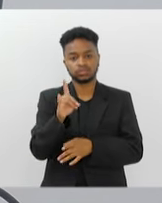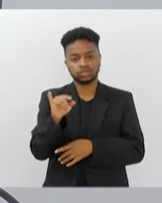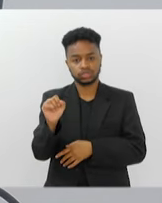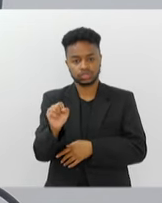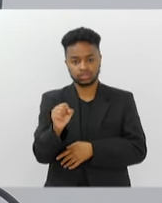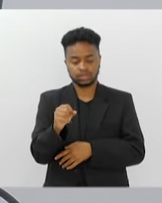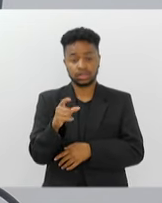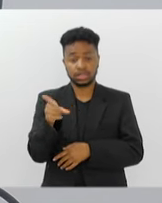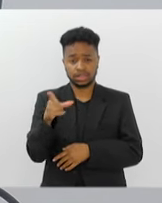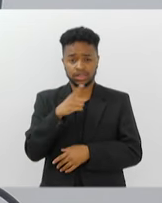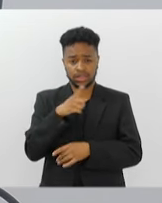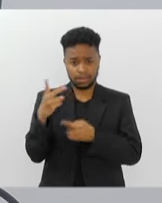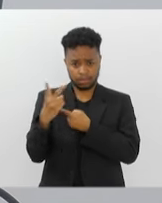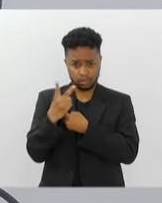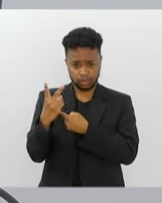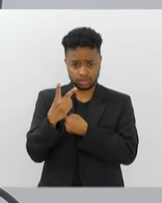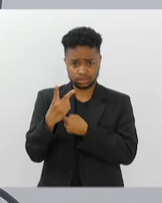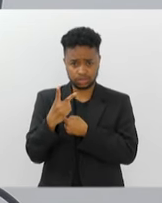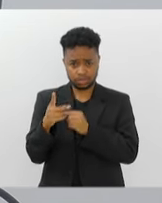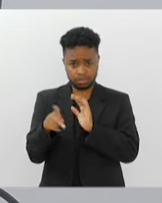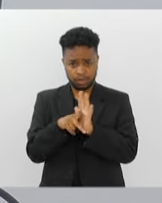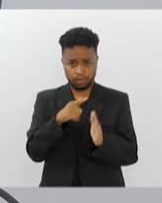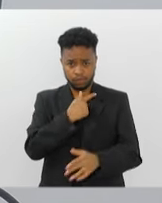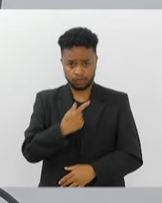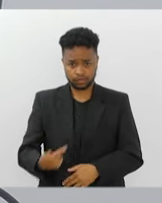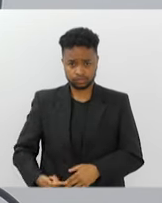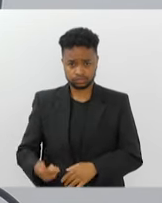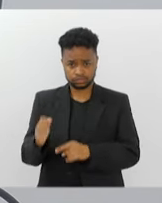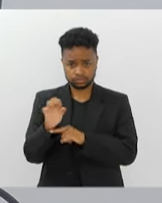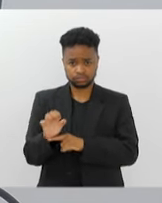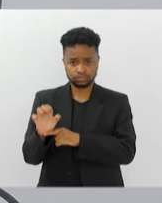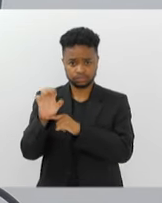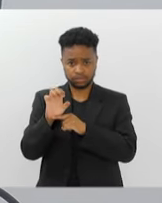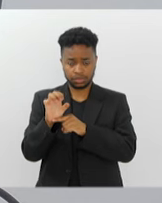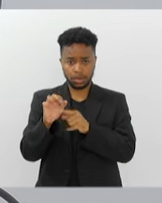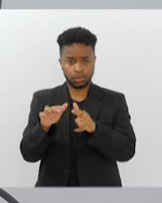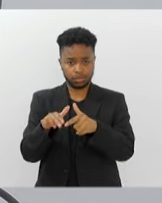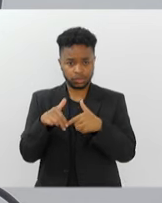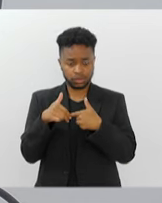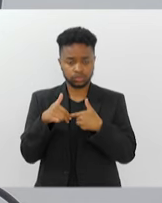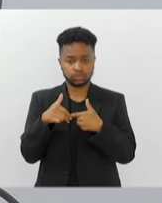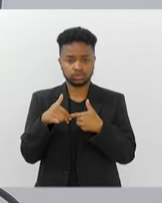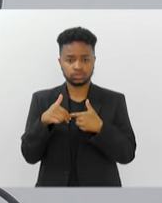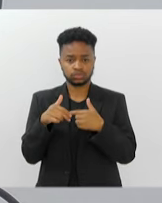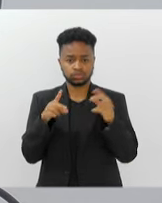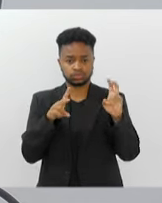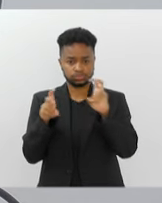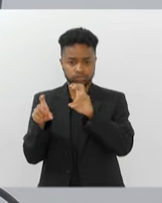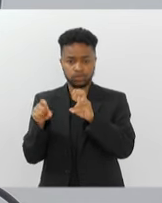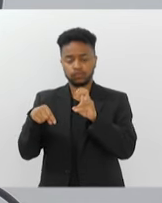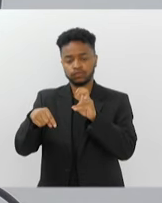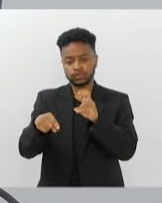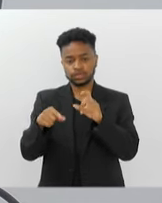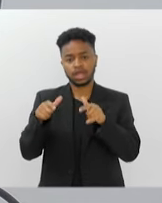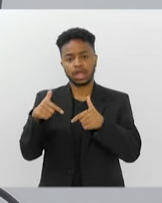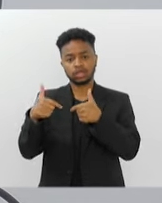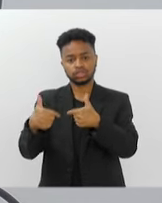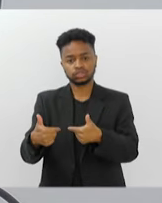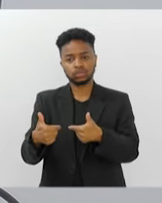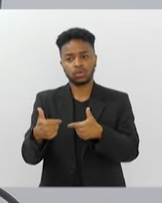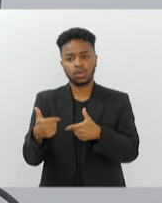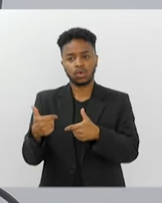excelência Tem algum tipo de proteção do Governo do Estado por conta de tudo que vossa excelência fez enfrentando o crime